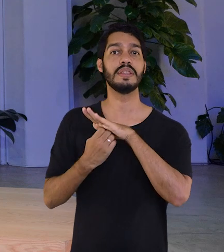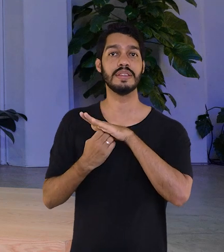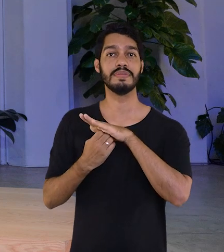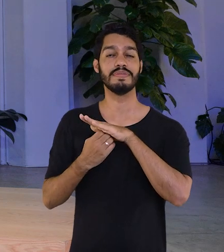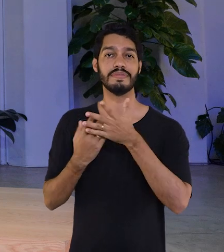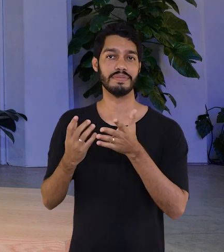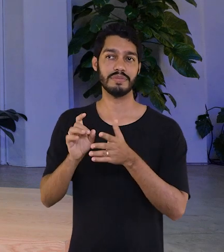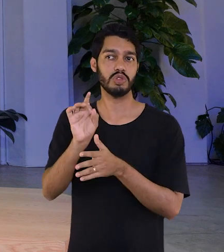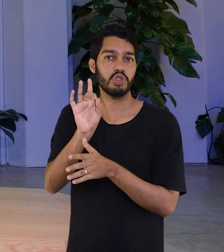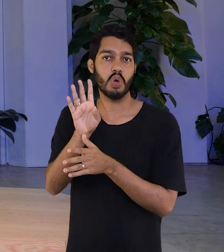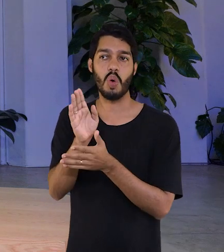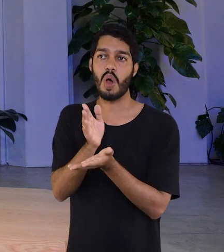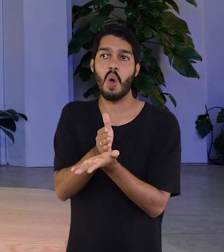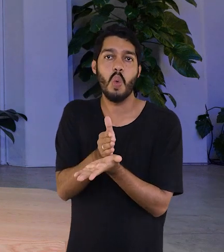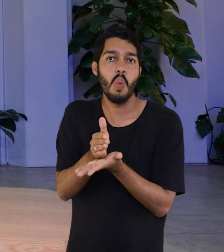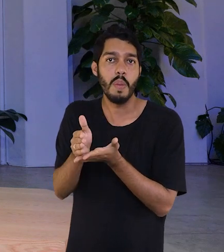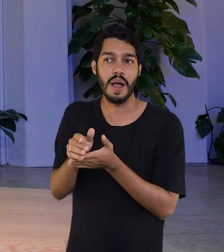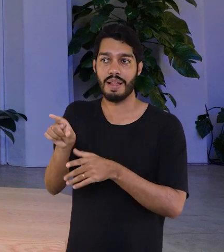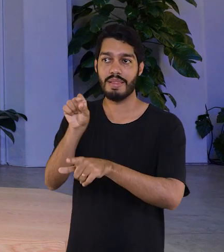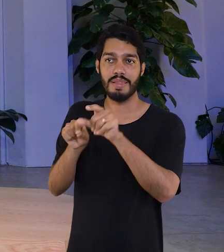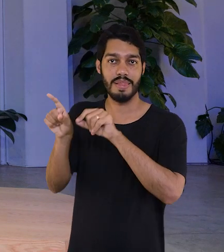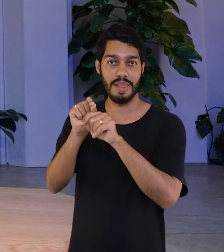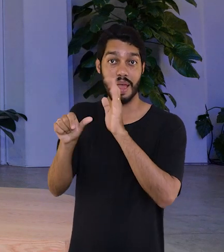pré-seleção foi que a empresa só